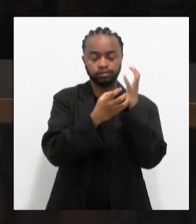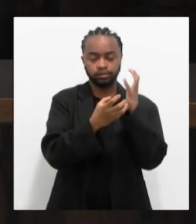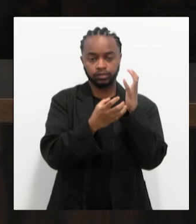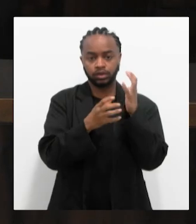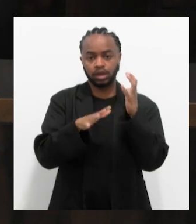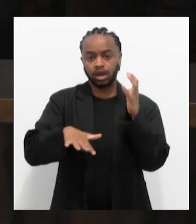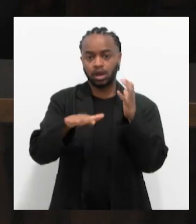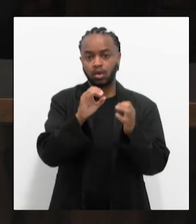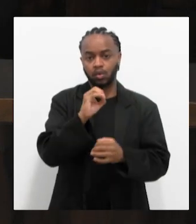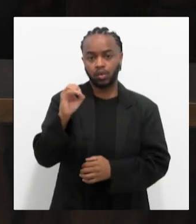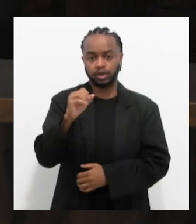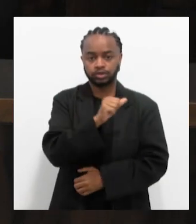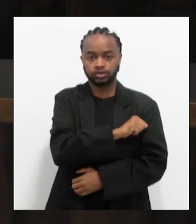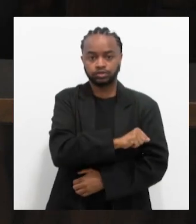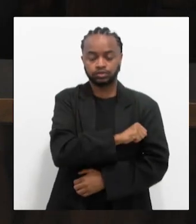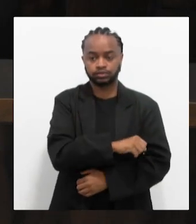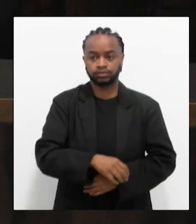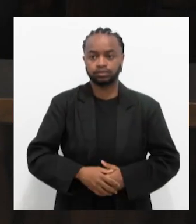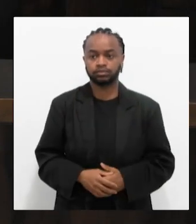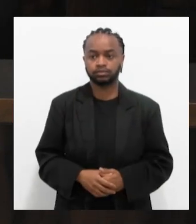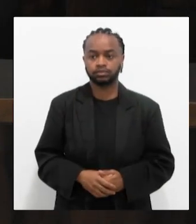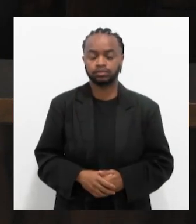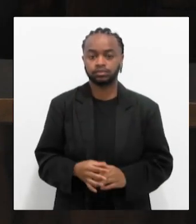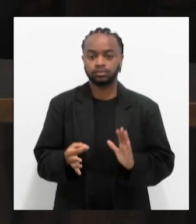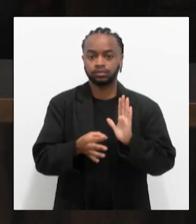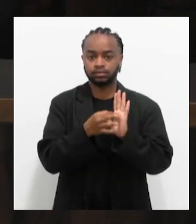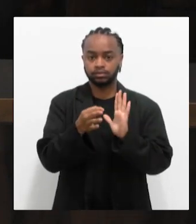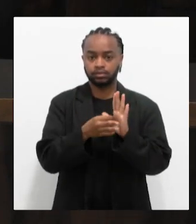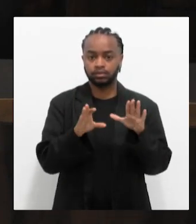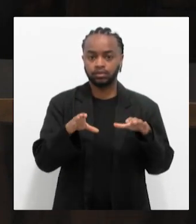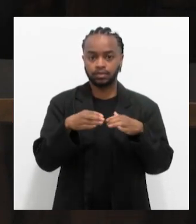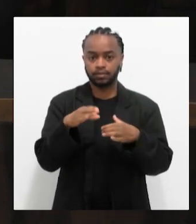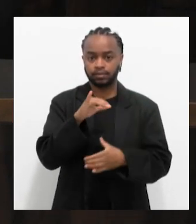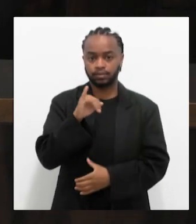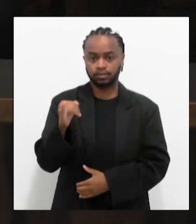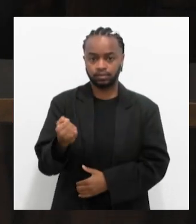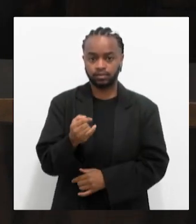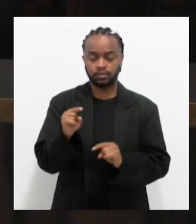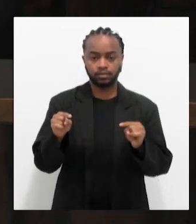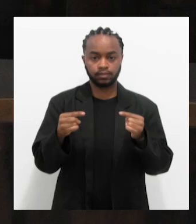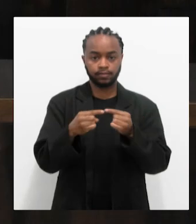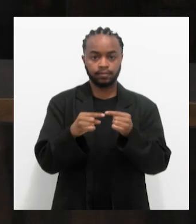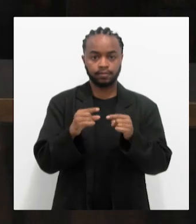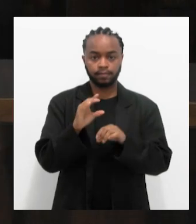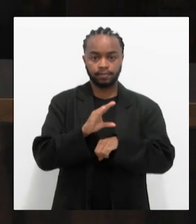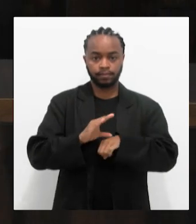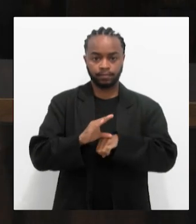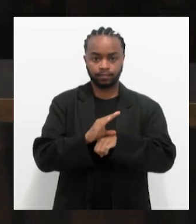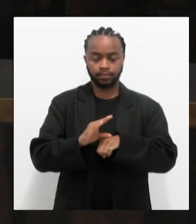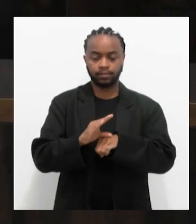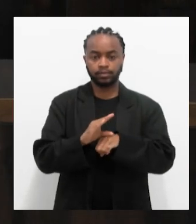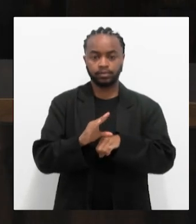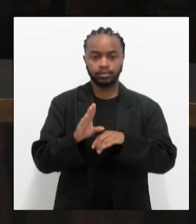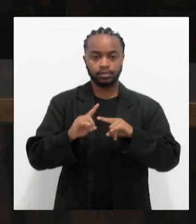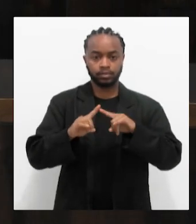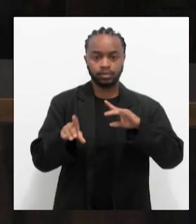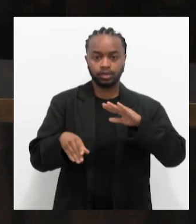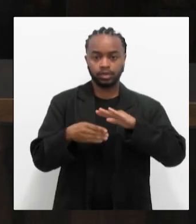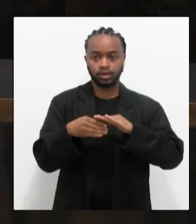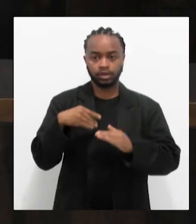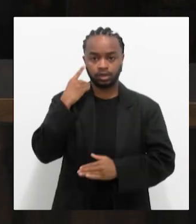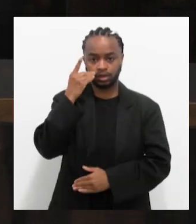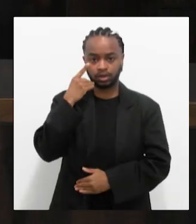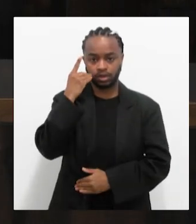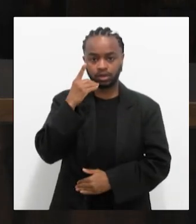zona oeste do Rio de Janeiro. Parecer da Comissão de Constituição e Justiça pela constitucionalidade, com emenda, a